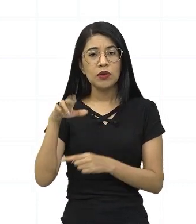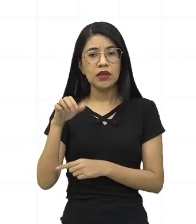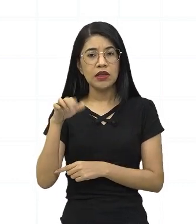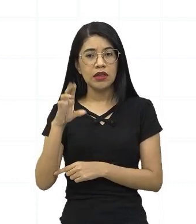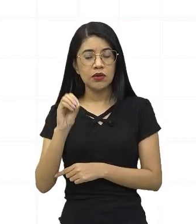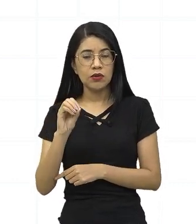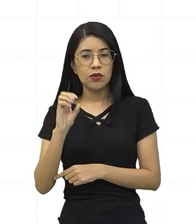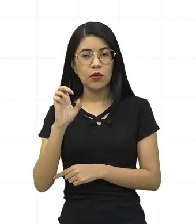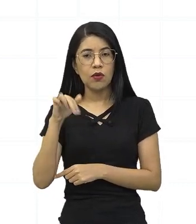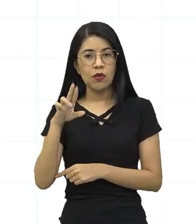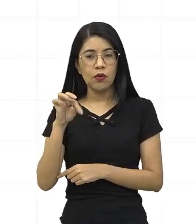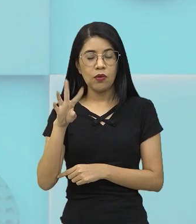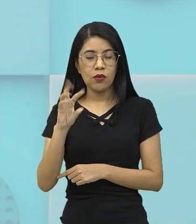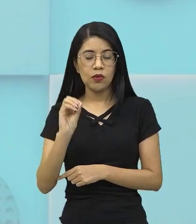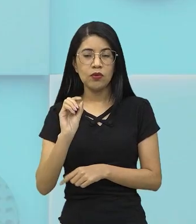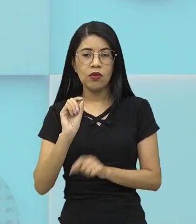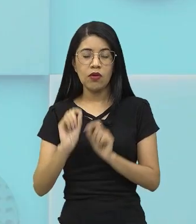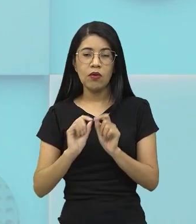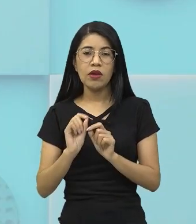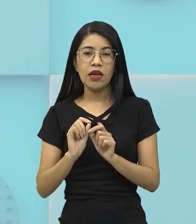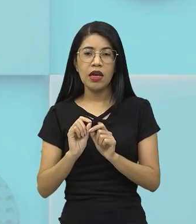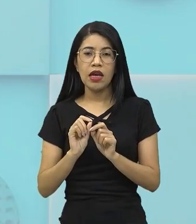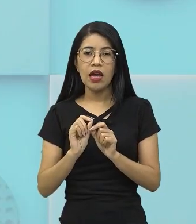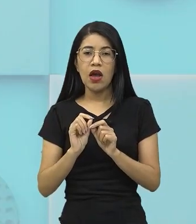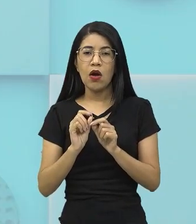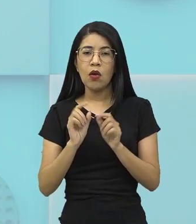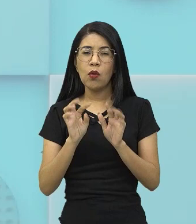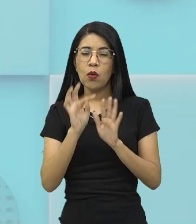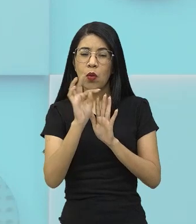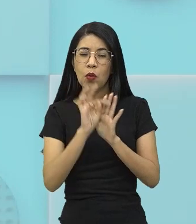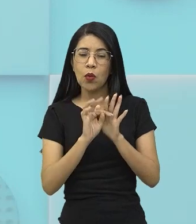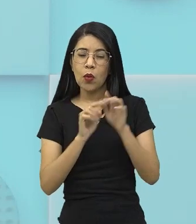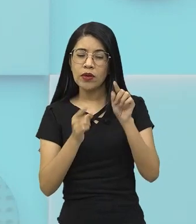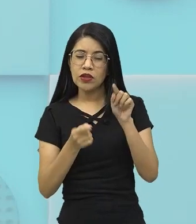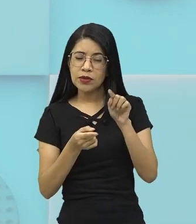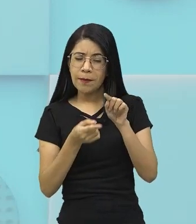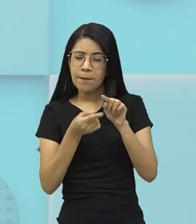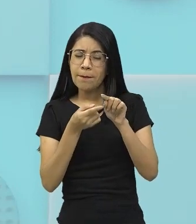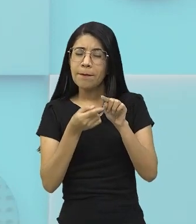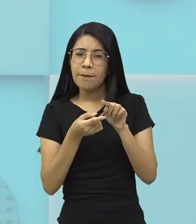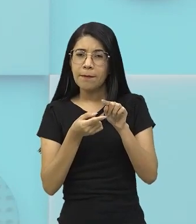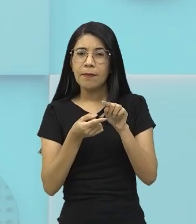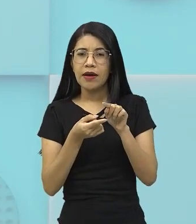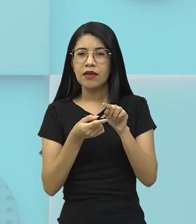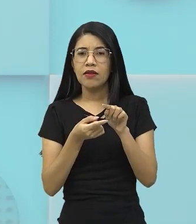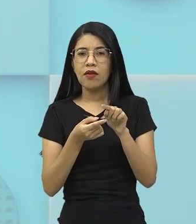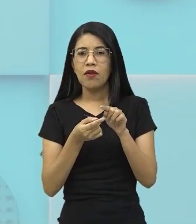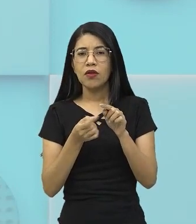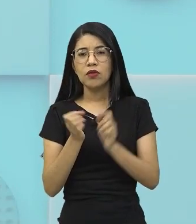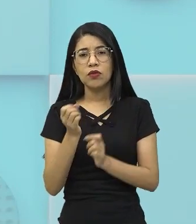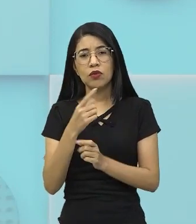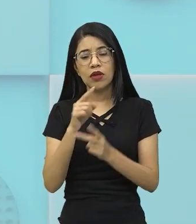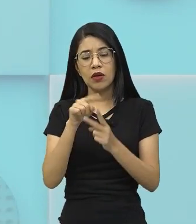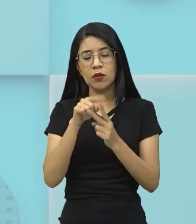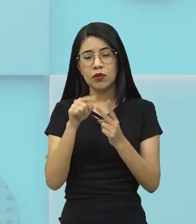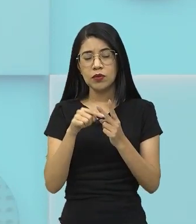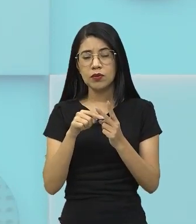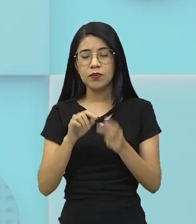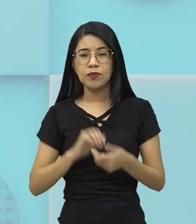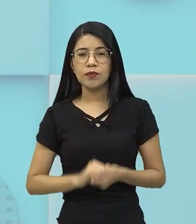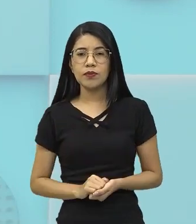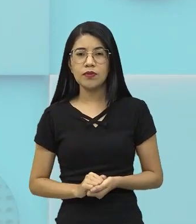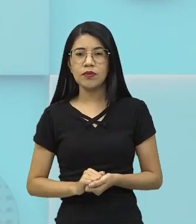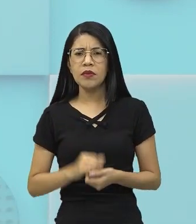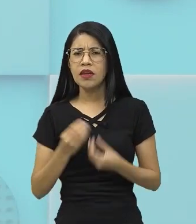nós entendemos? Que são ainda menores do que o mini e o microconto. Então, como seria